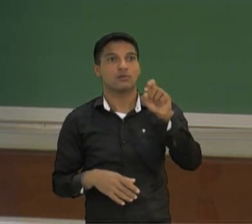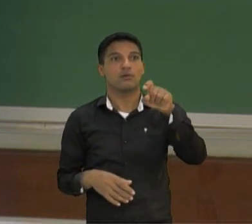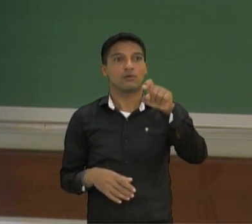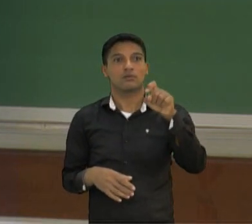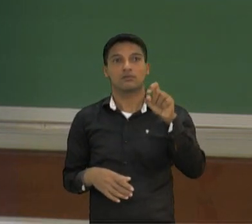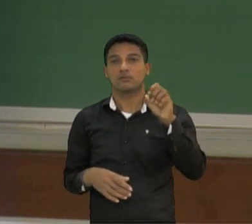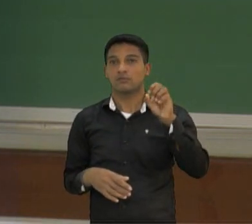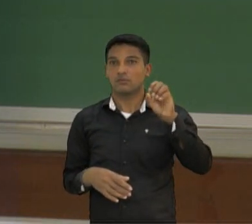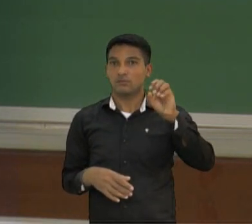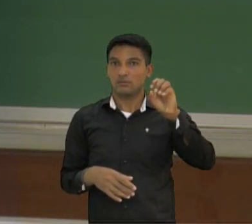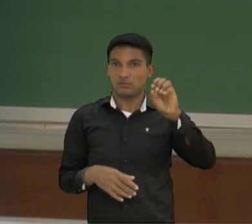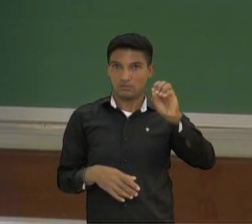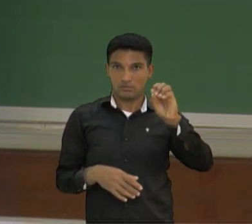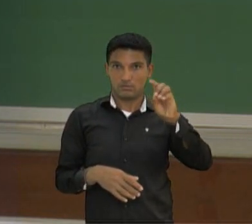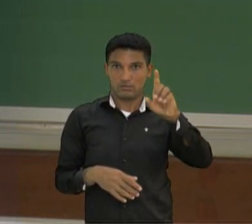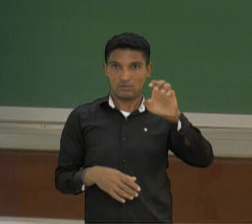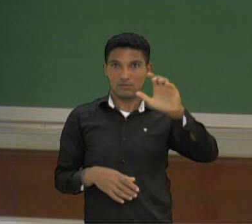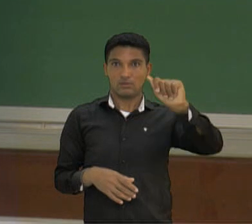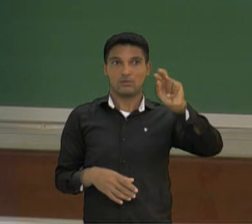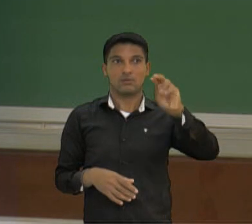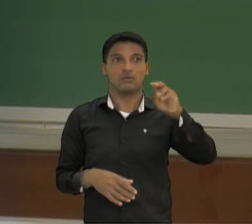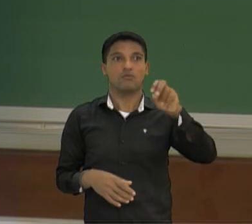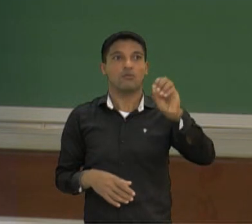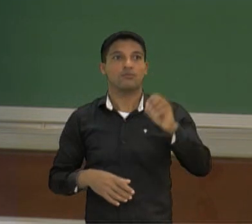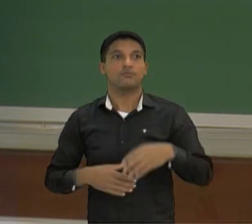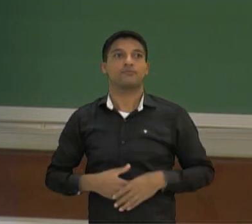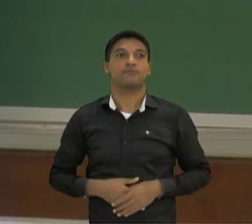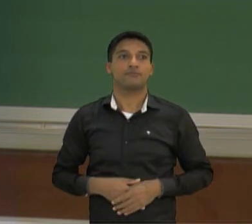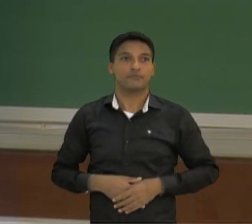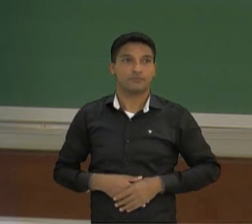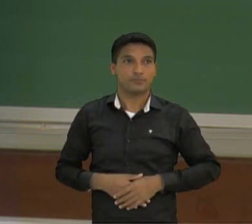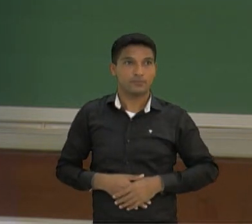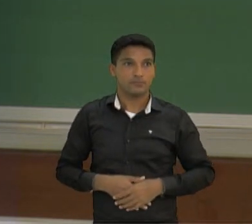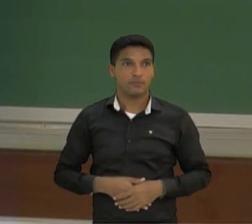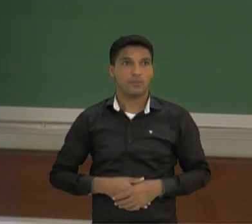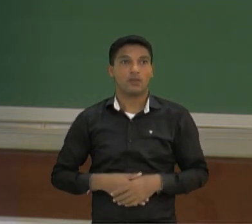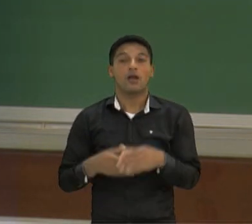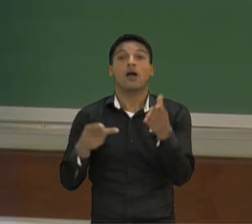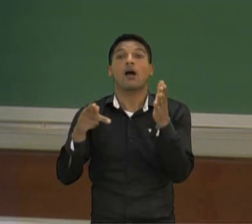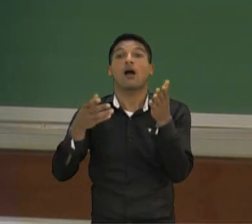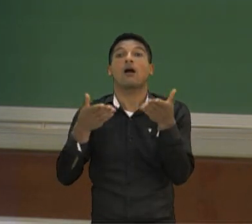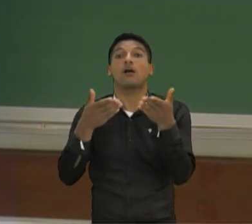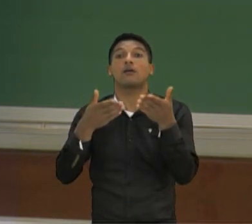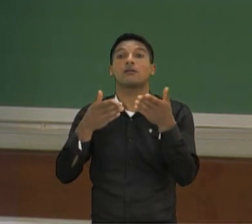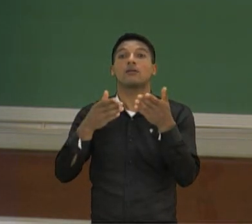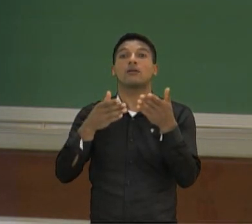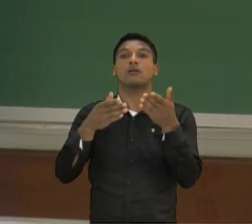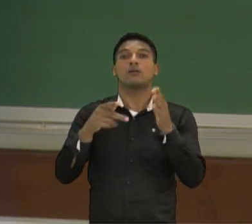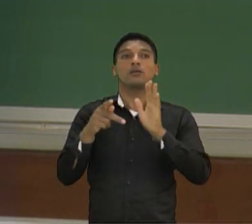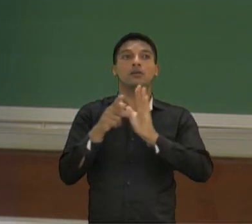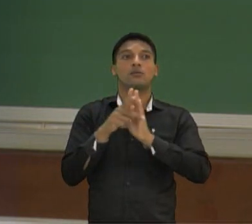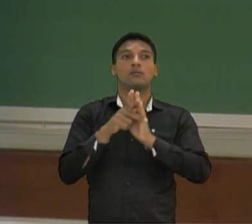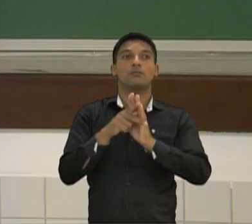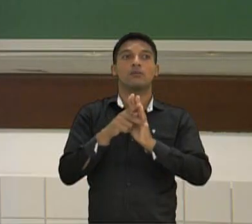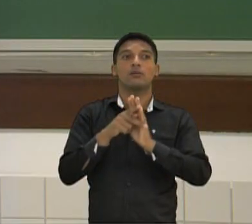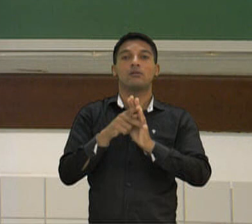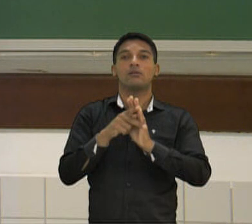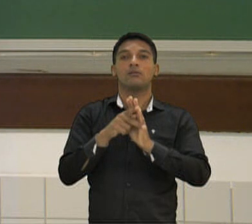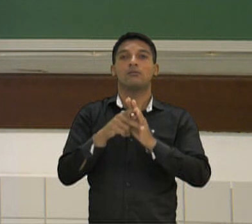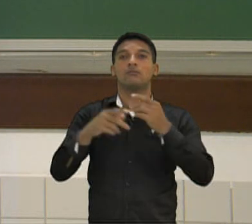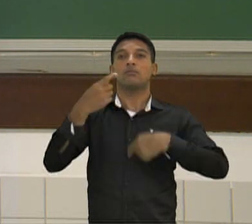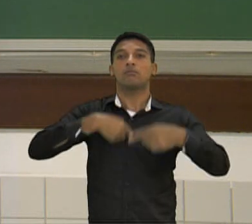de carbono principalmente, tá? E também pela imunidade, tá? Então, ele vai transportar ali os anticorpos, ele vai